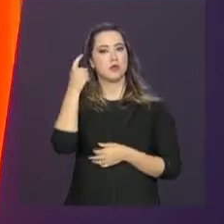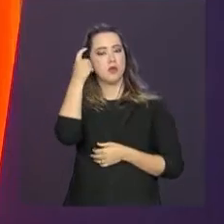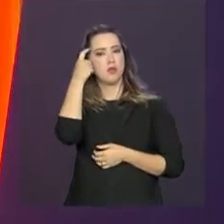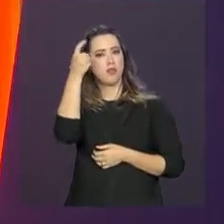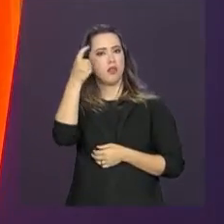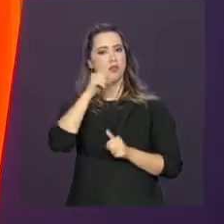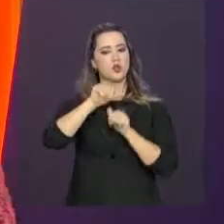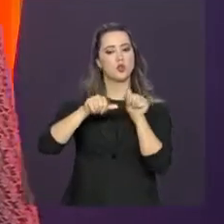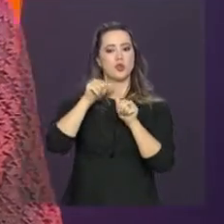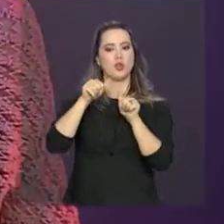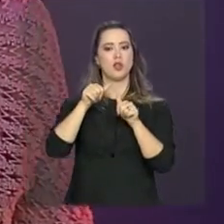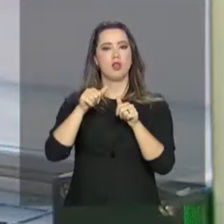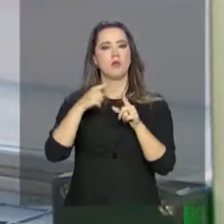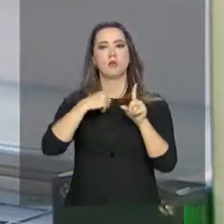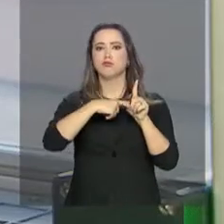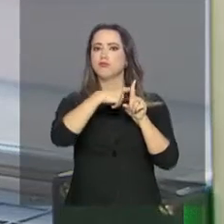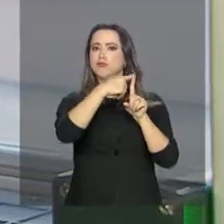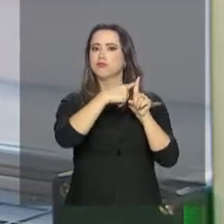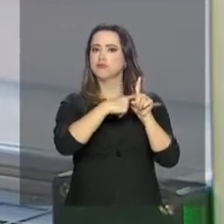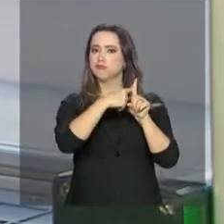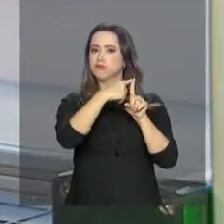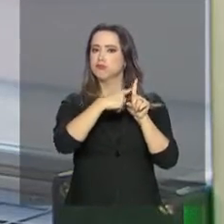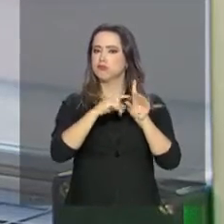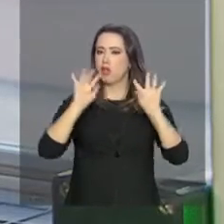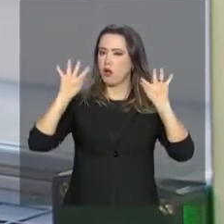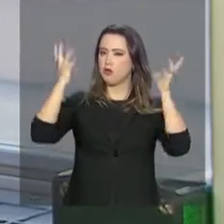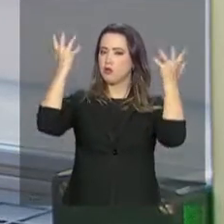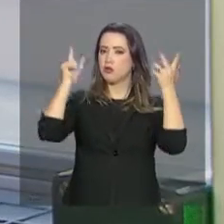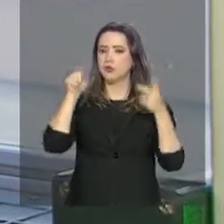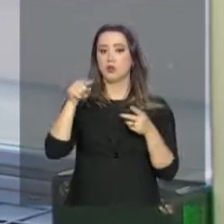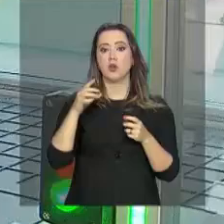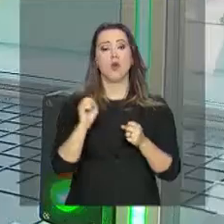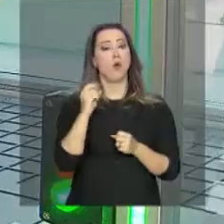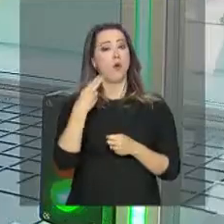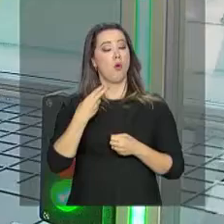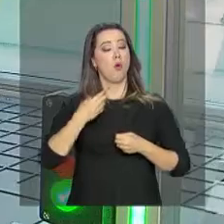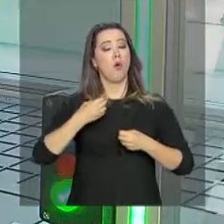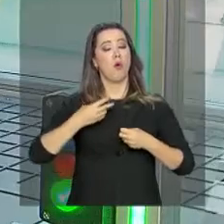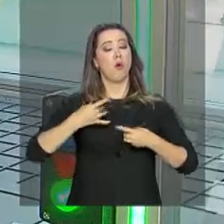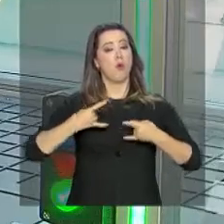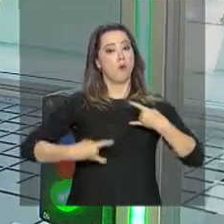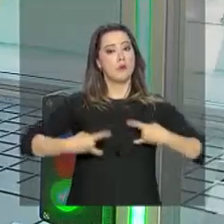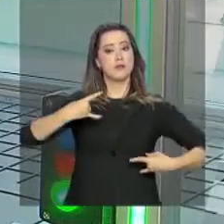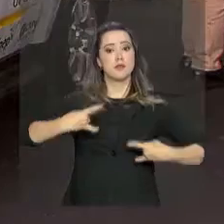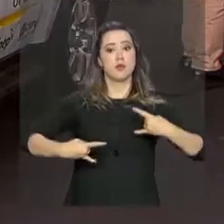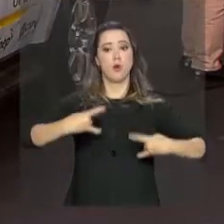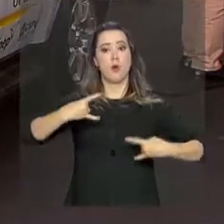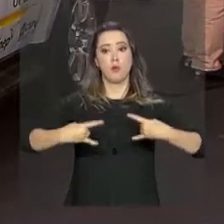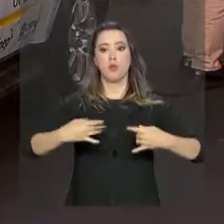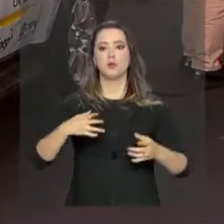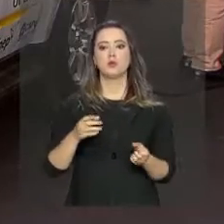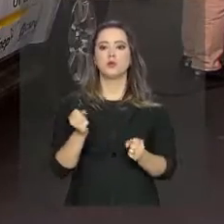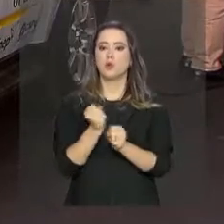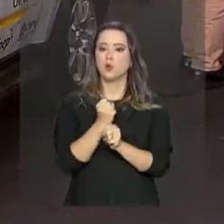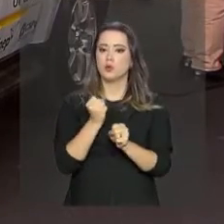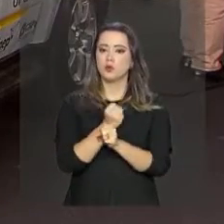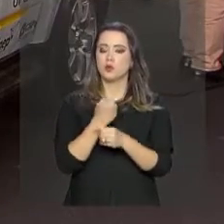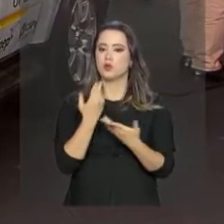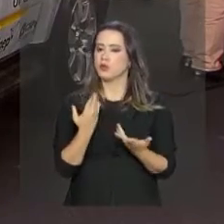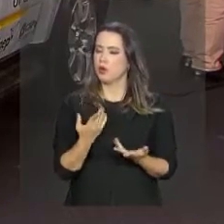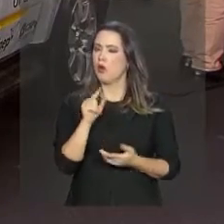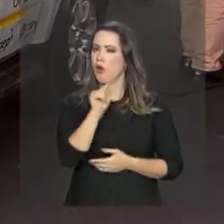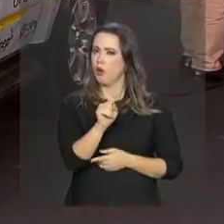de temperatura segundo o clima. Ou esse robô que constrói em minutos um chaveiro personalizado. Ou ainda um